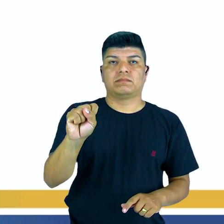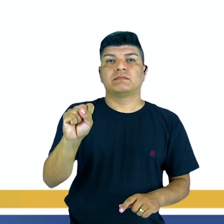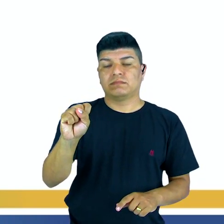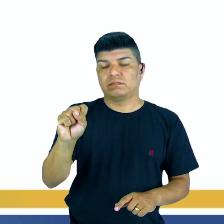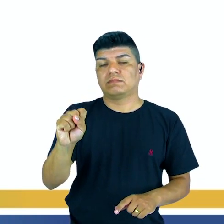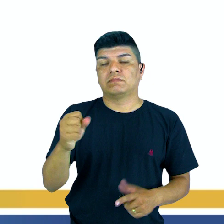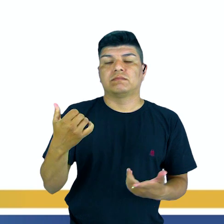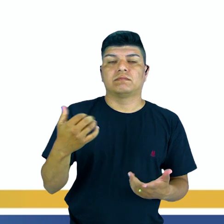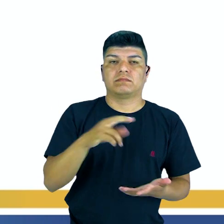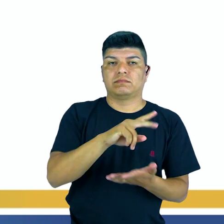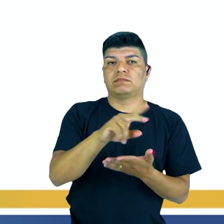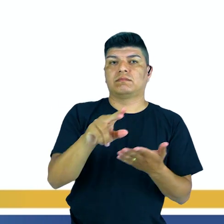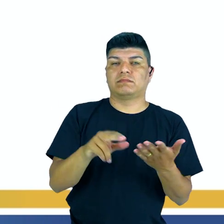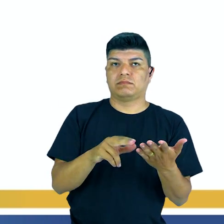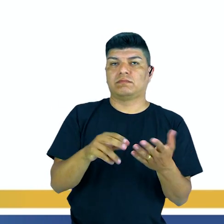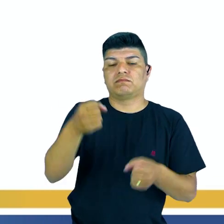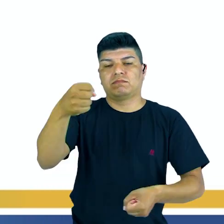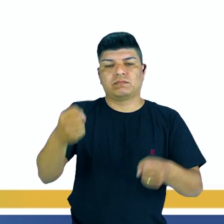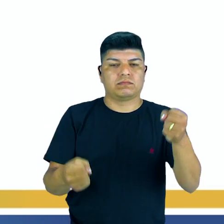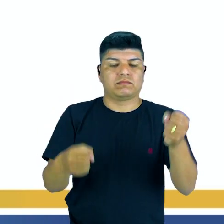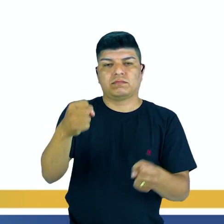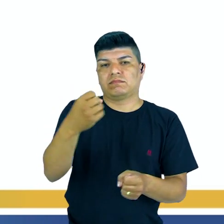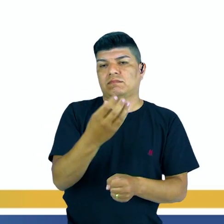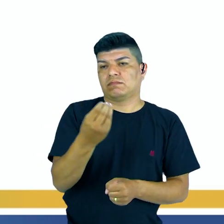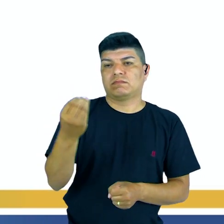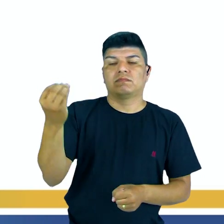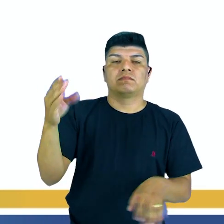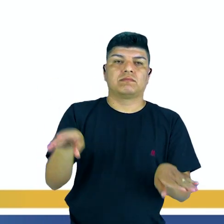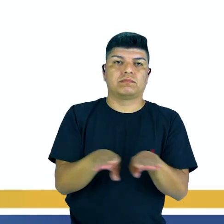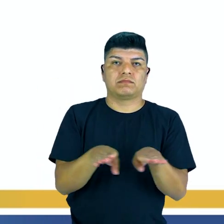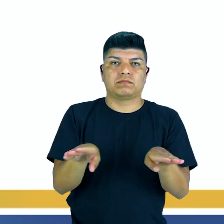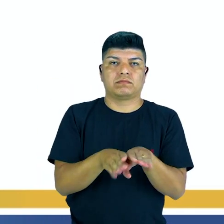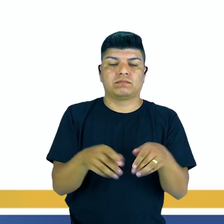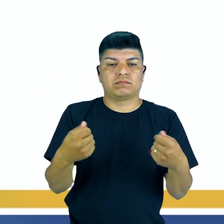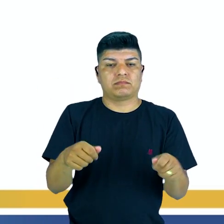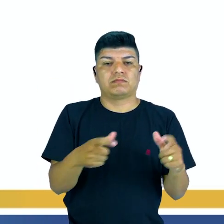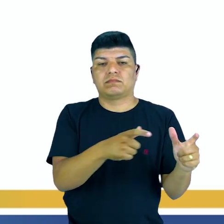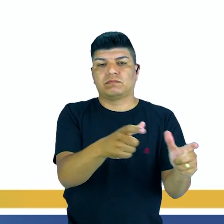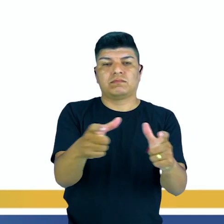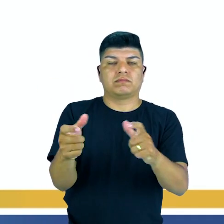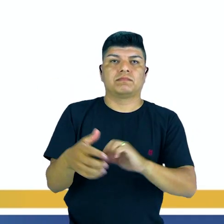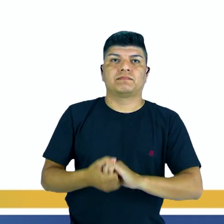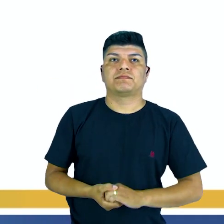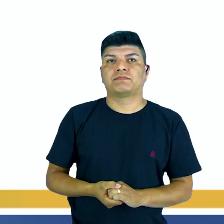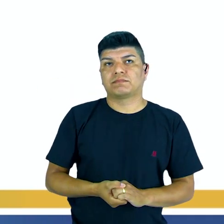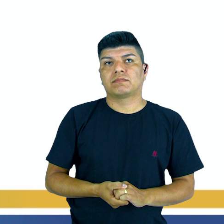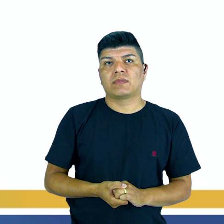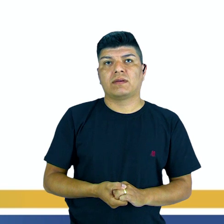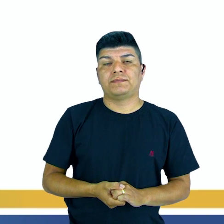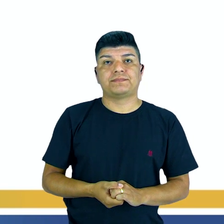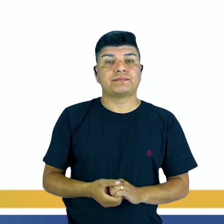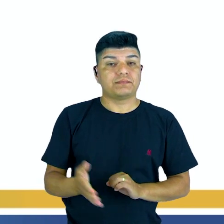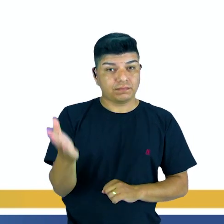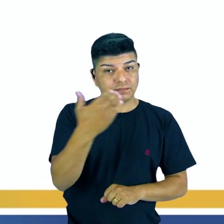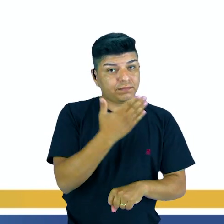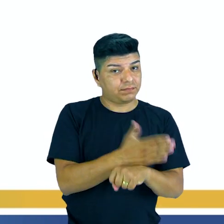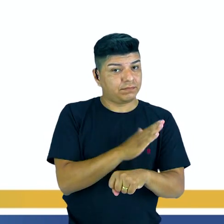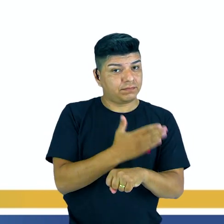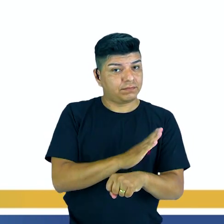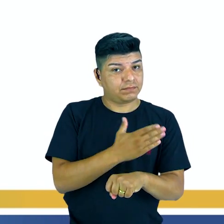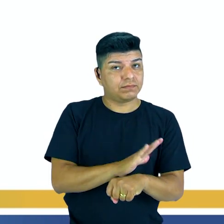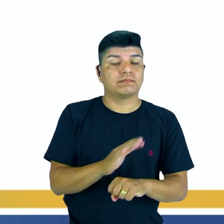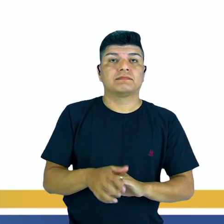os aparelhozinhos. Num carro, quando você está viajando, você quer se localizar, né? E aí vamos